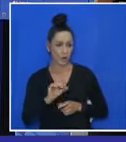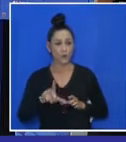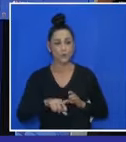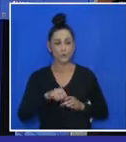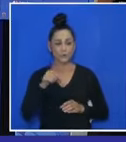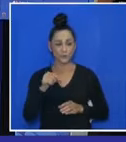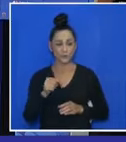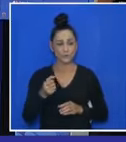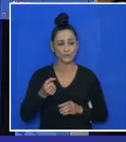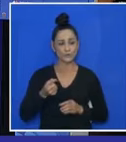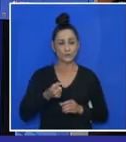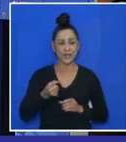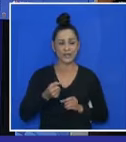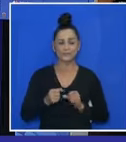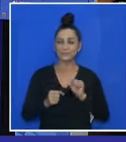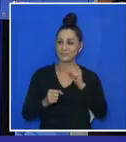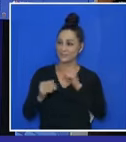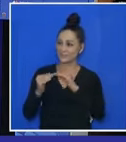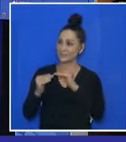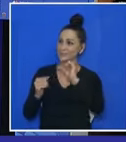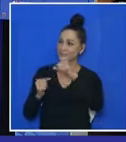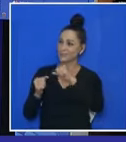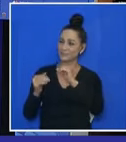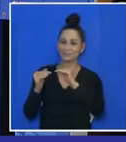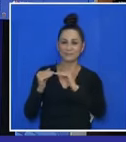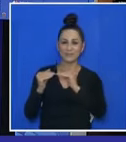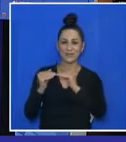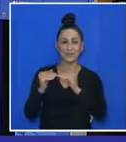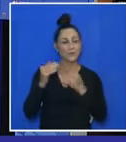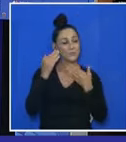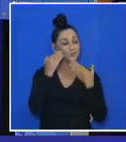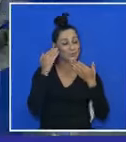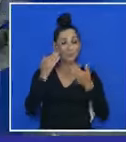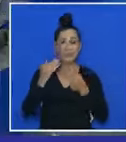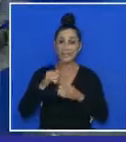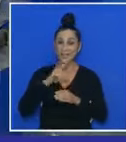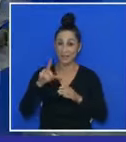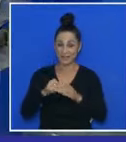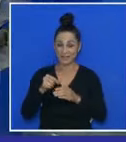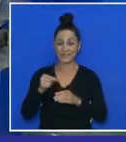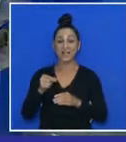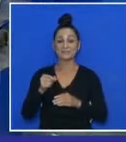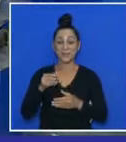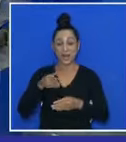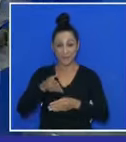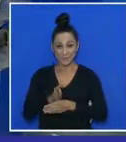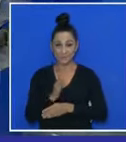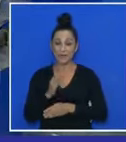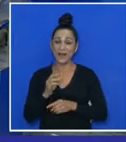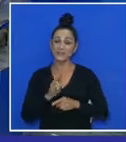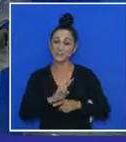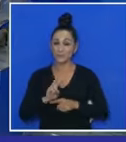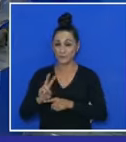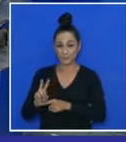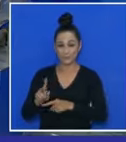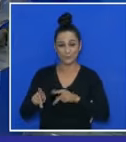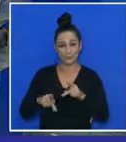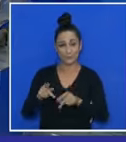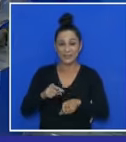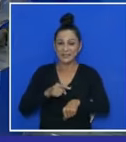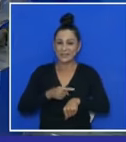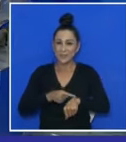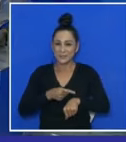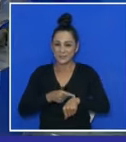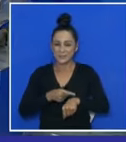as bolas sorteadas? Confirmo. Sim, confirmo. Sim, confirma. Muito obrigada. Sorteio realizado, validado pelas nossas auditoras. E